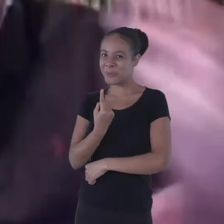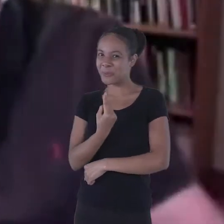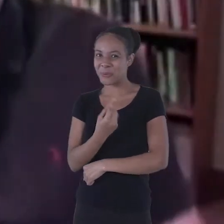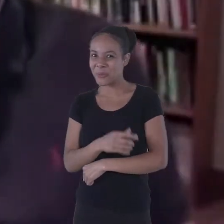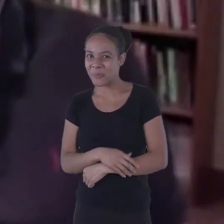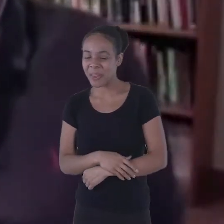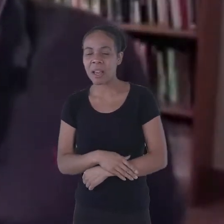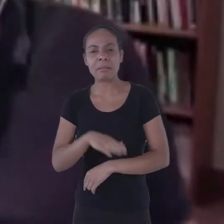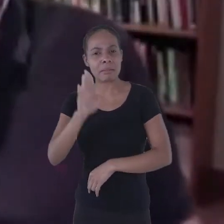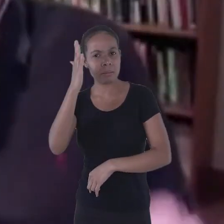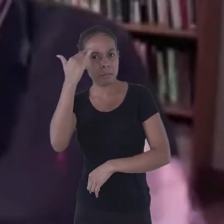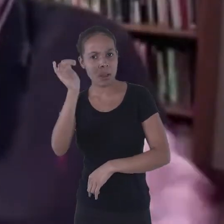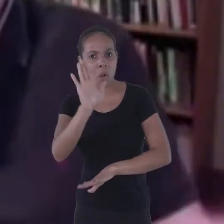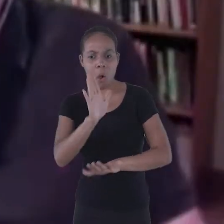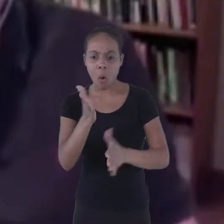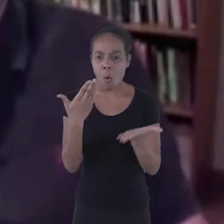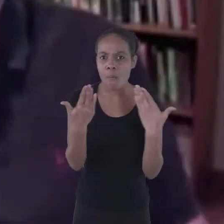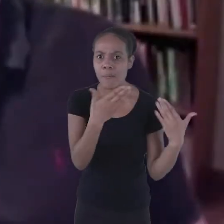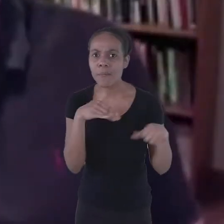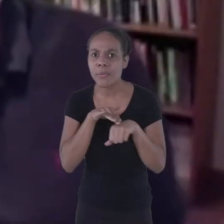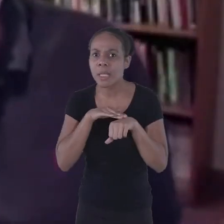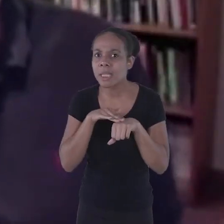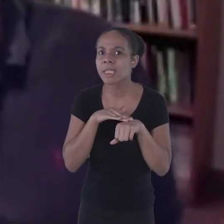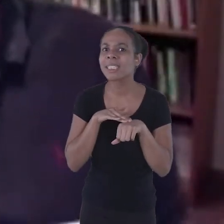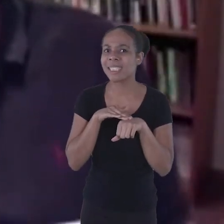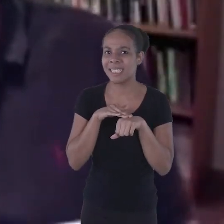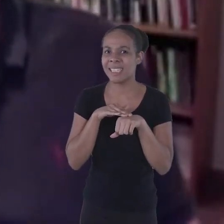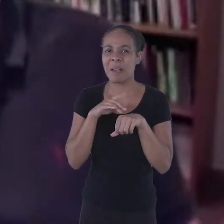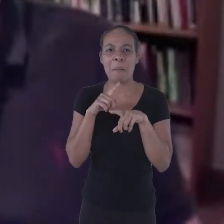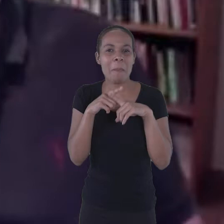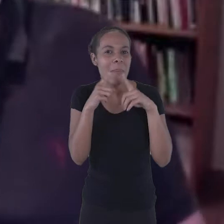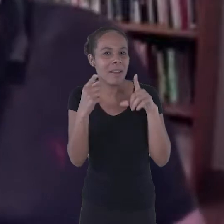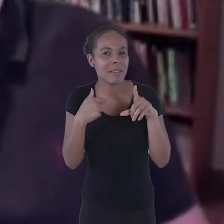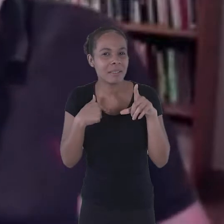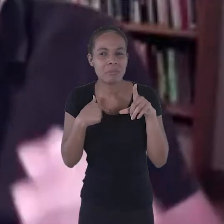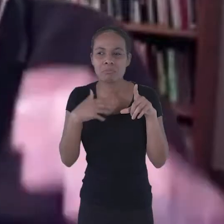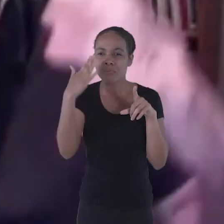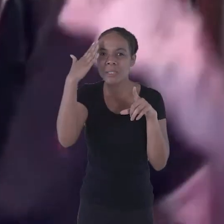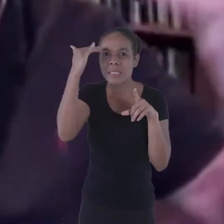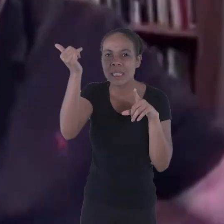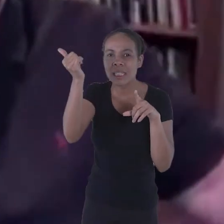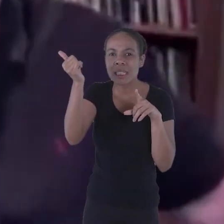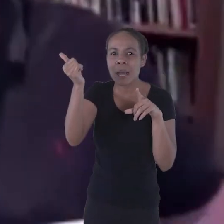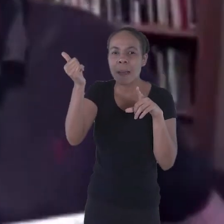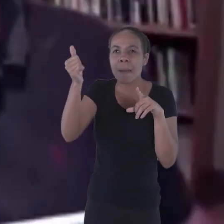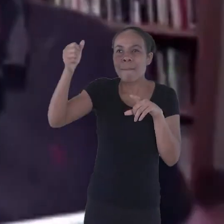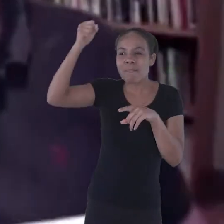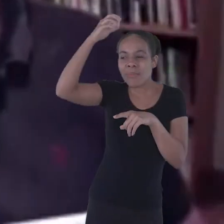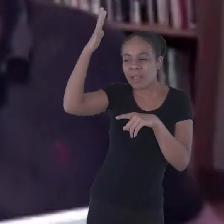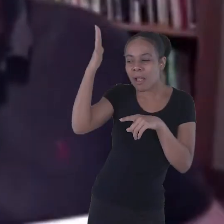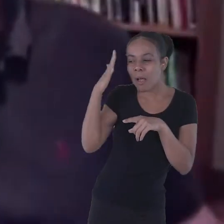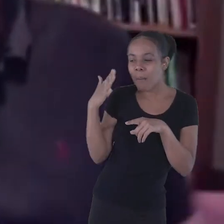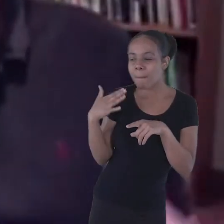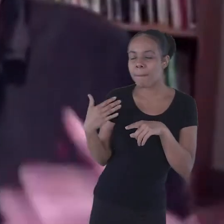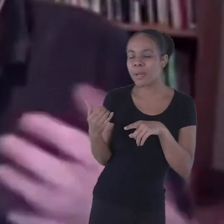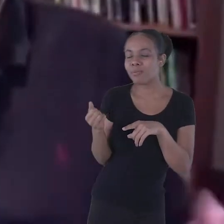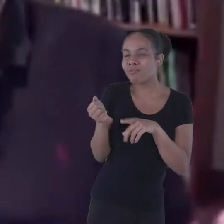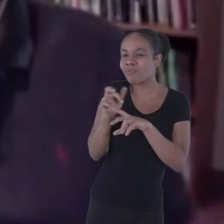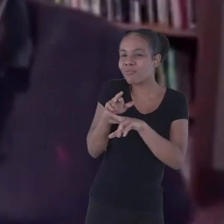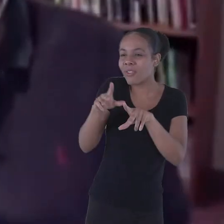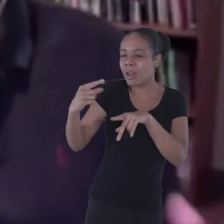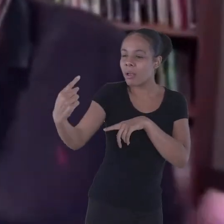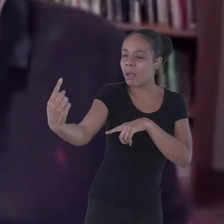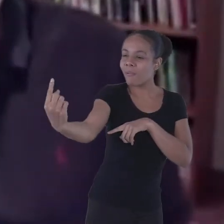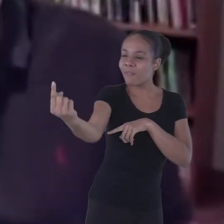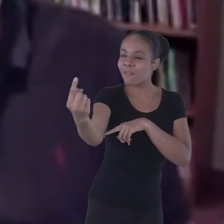por nuvens, não tardava em regressar. E vinha com penteados diferentes, vestida com